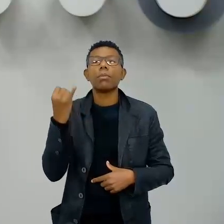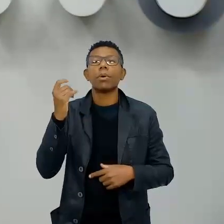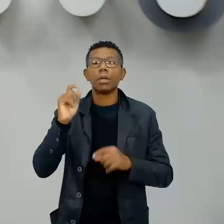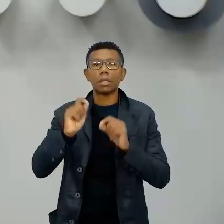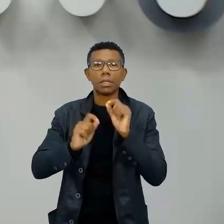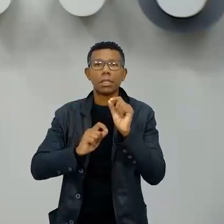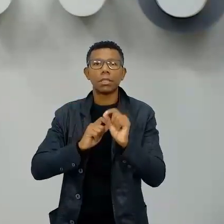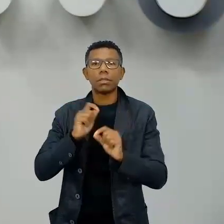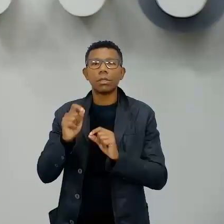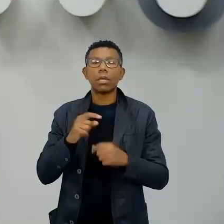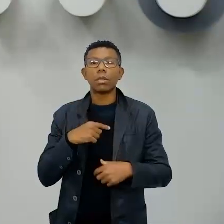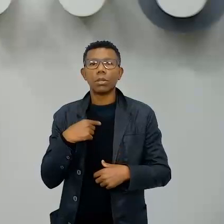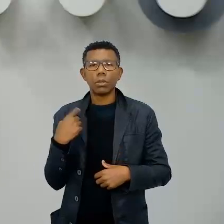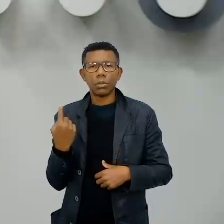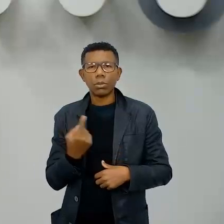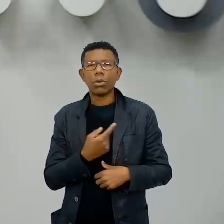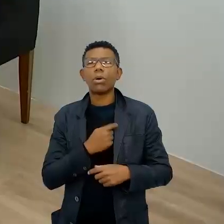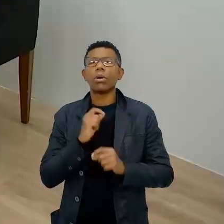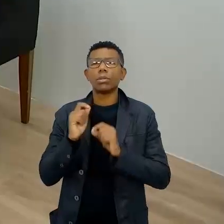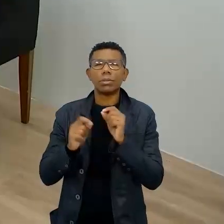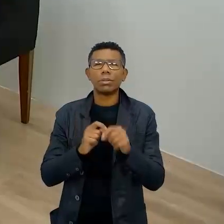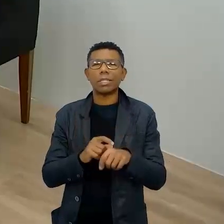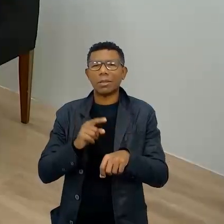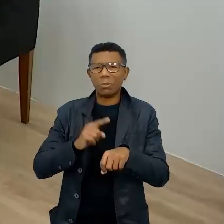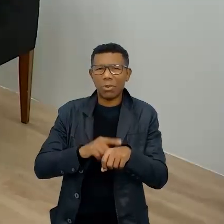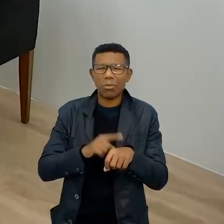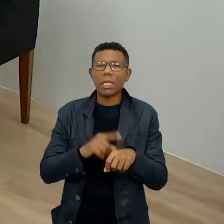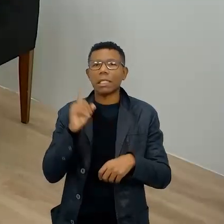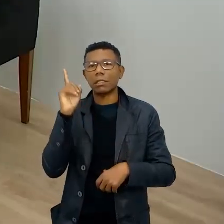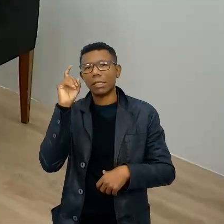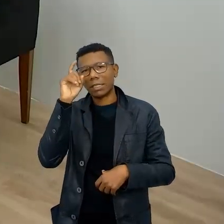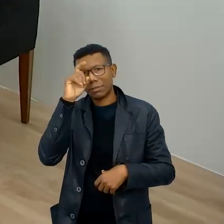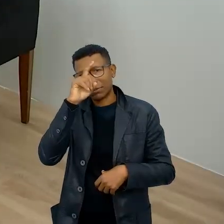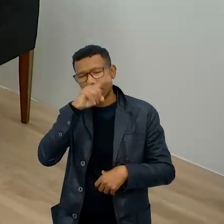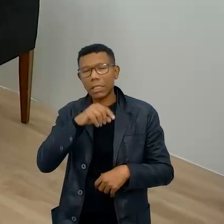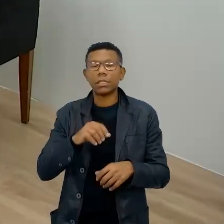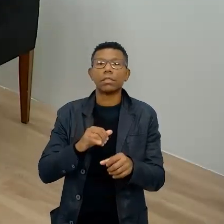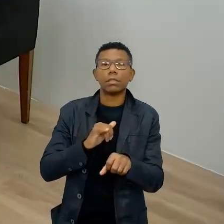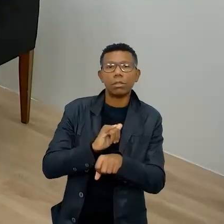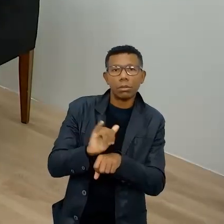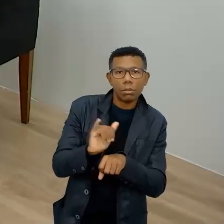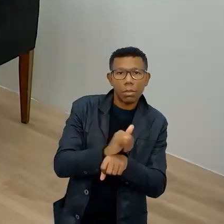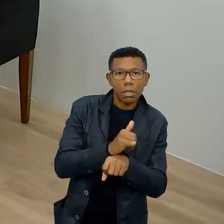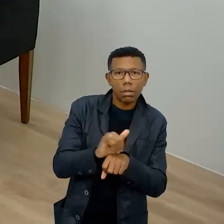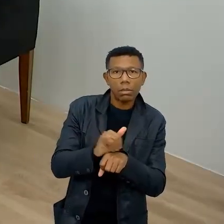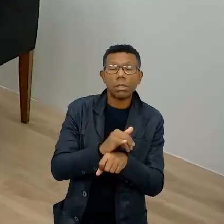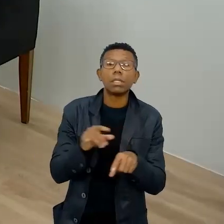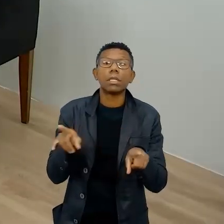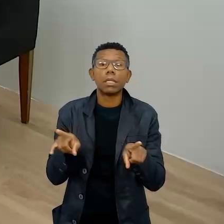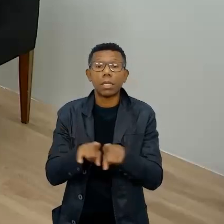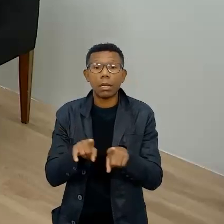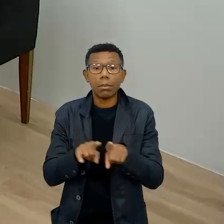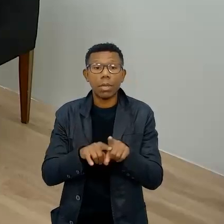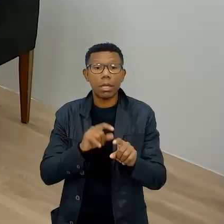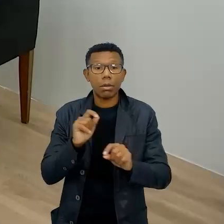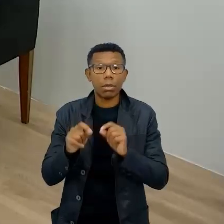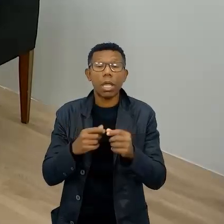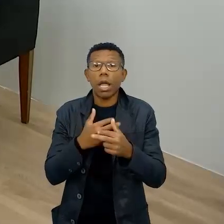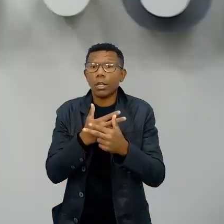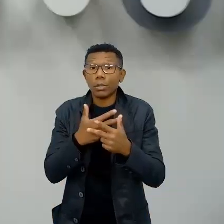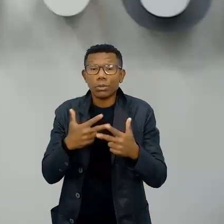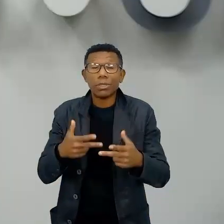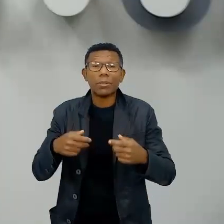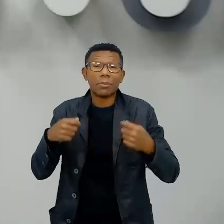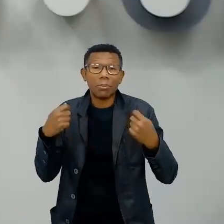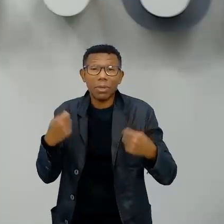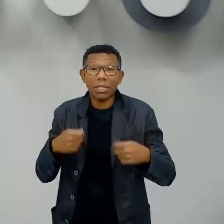gente vivendo num momento alienante de demandas e de metodologias, há situações que precisam ser tratadas